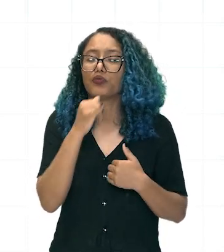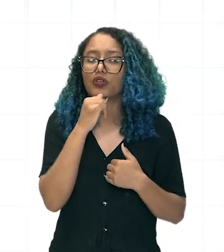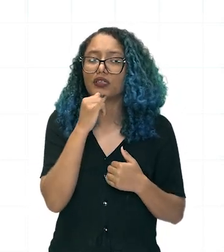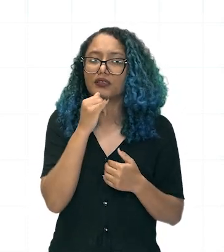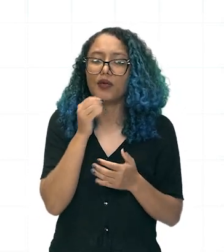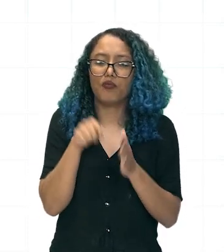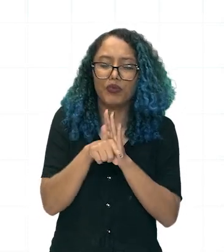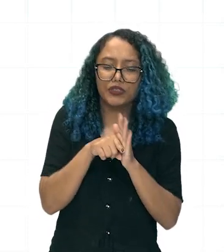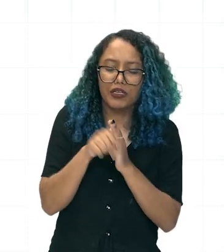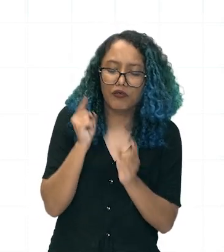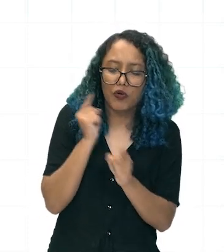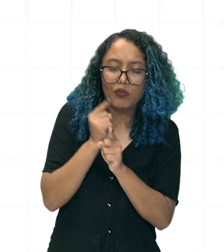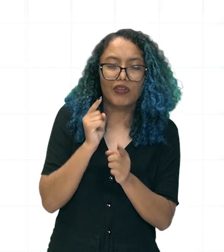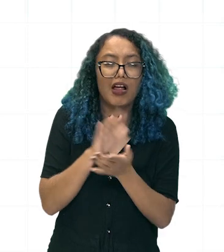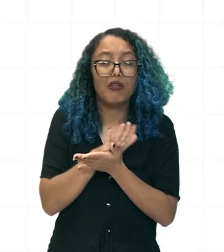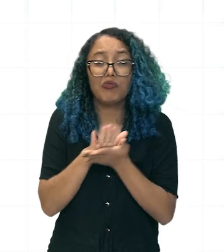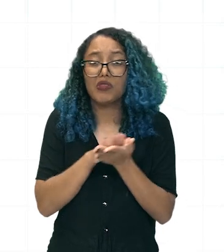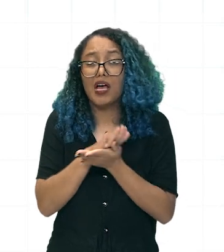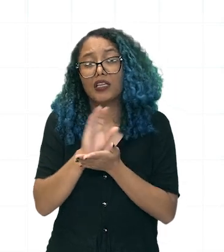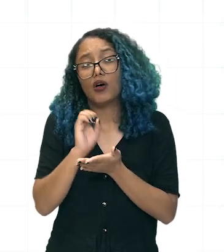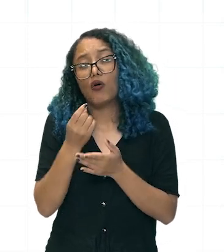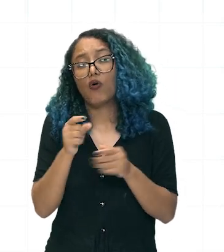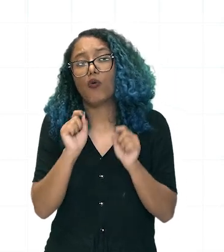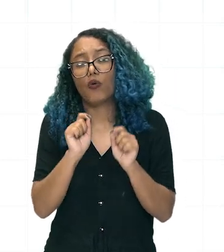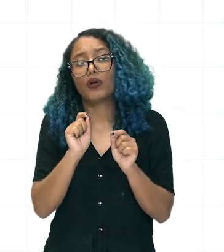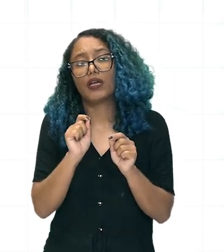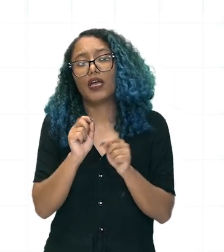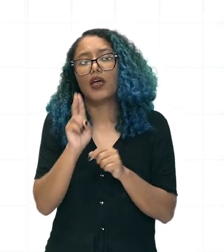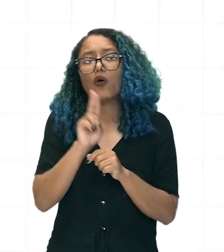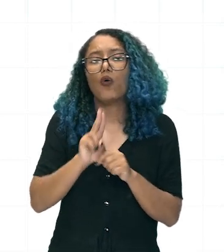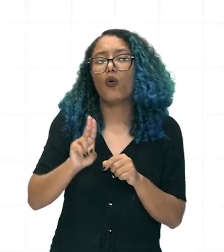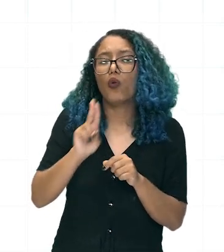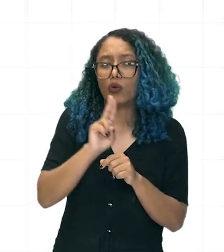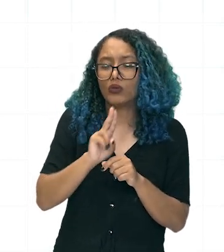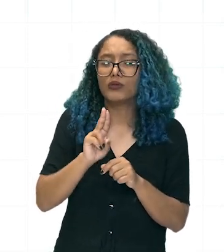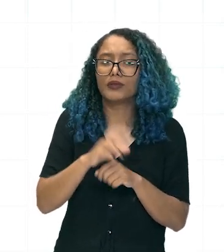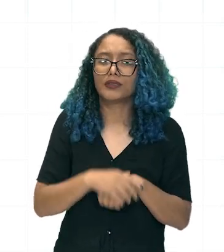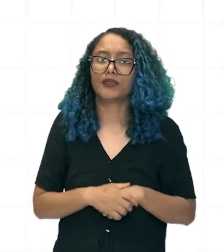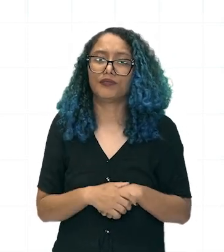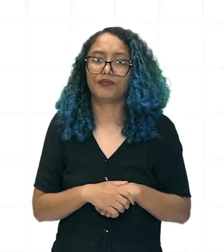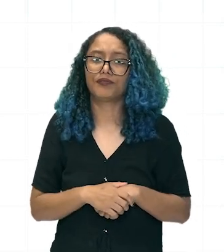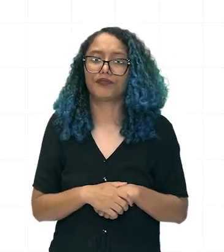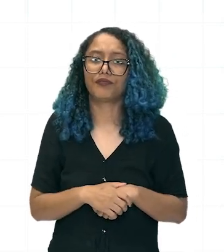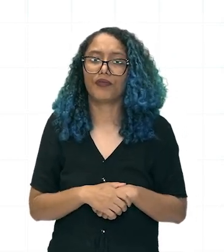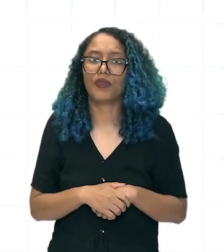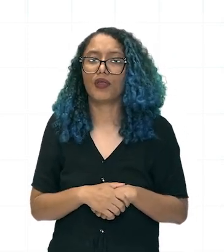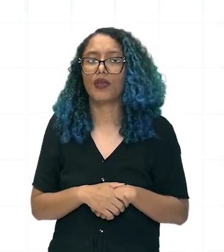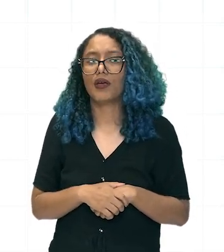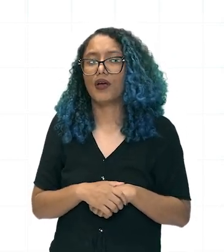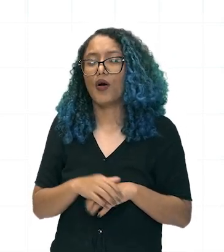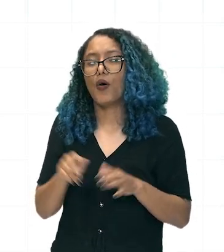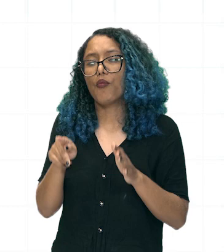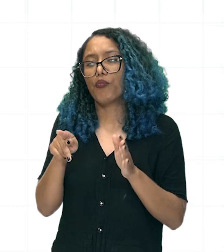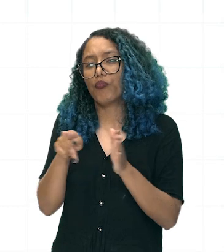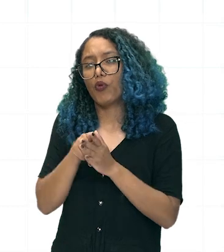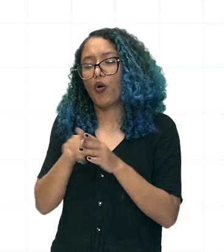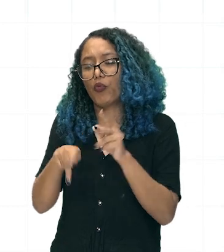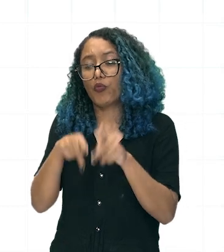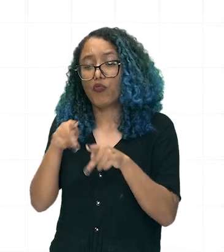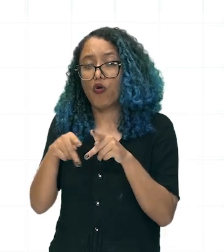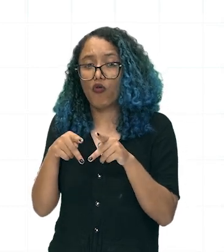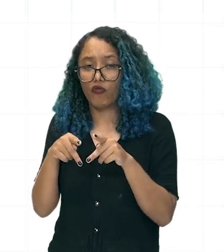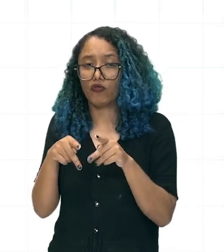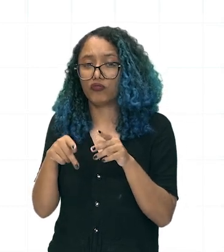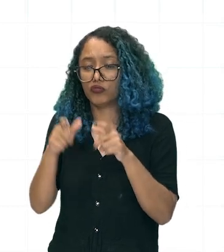ainda, ou que têm um uso muito importante por atividades do conhecimento tradicional dos moradores de